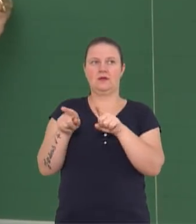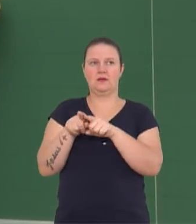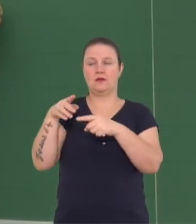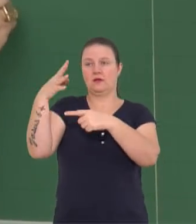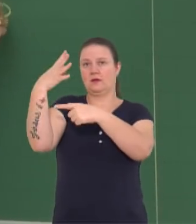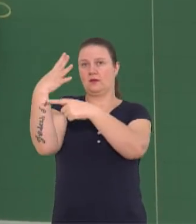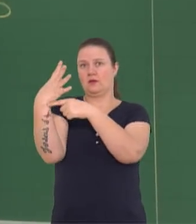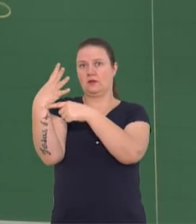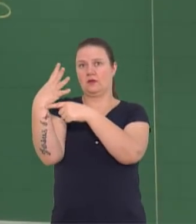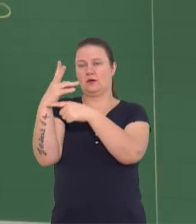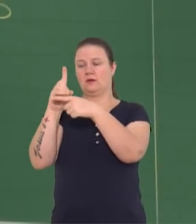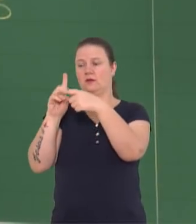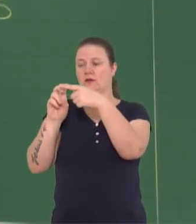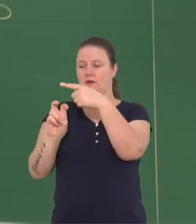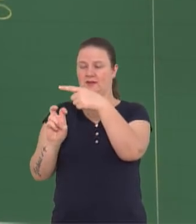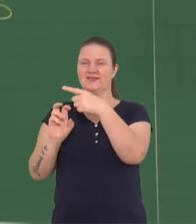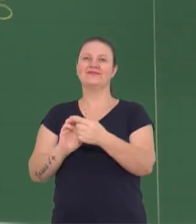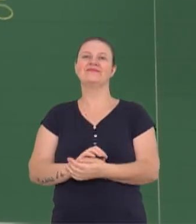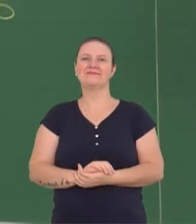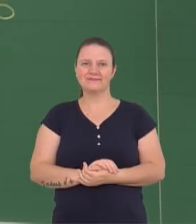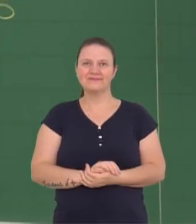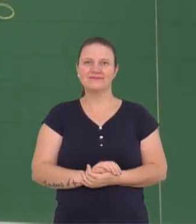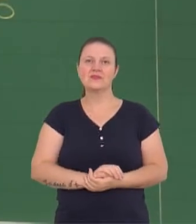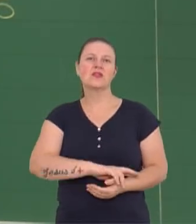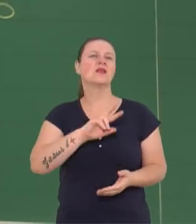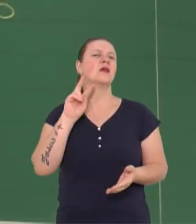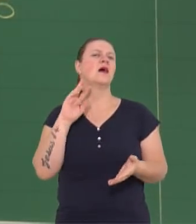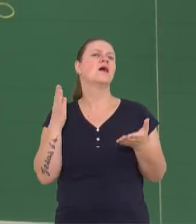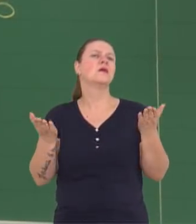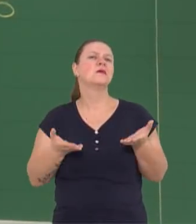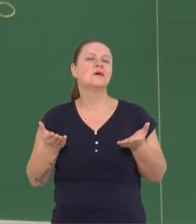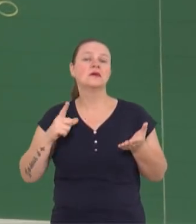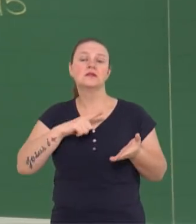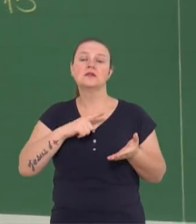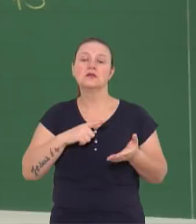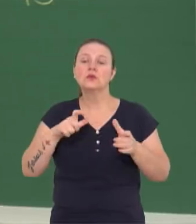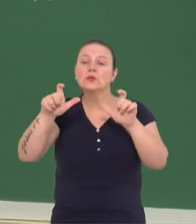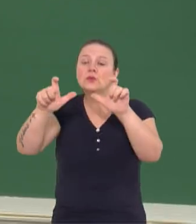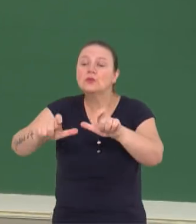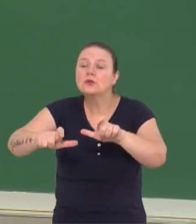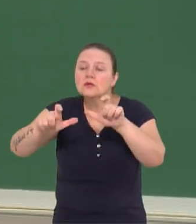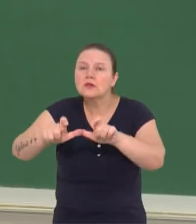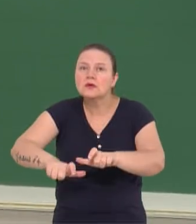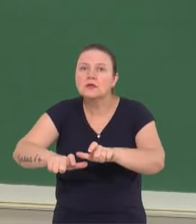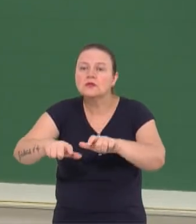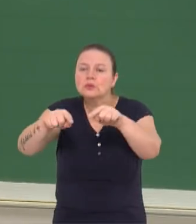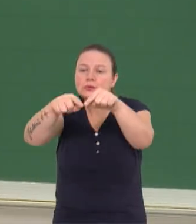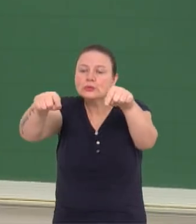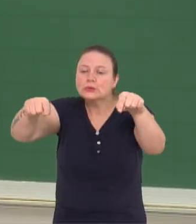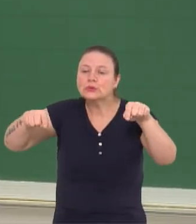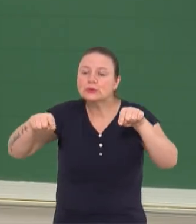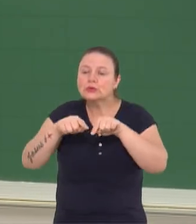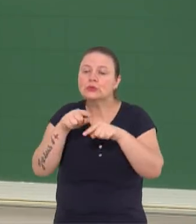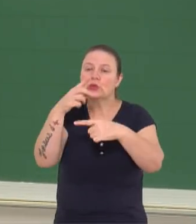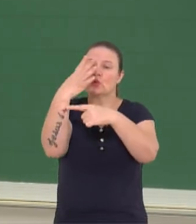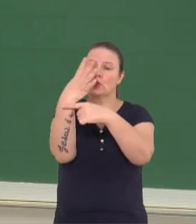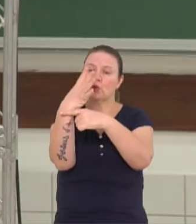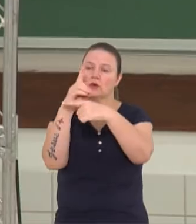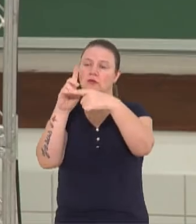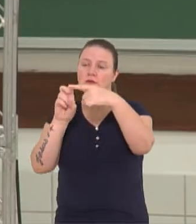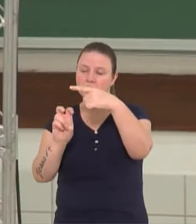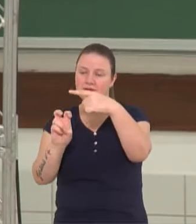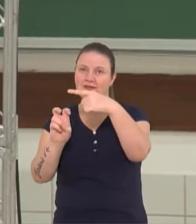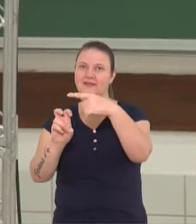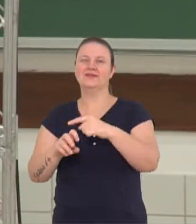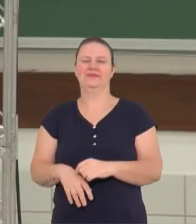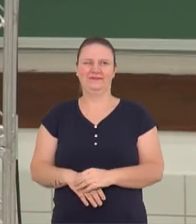4 quinzeavos. Então quer dizer que para eu plantar tomate vai sobrar 4 quinzeavos do terreno. Vamos